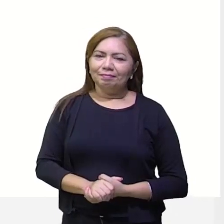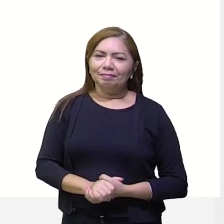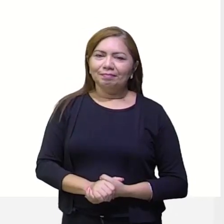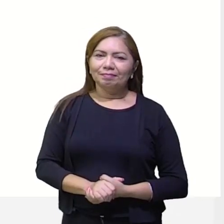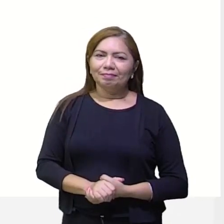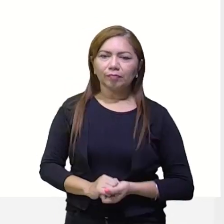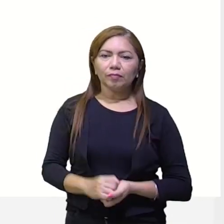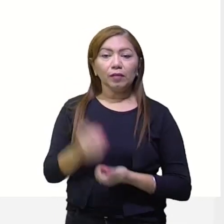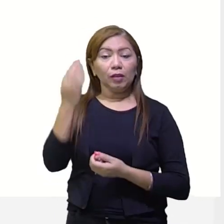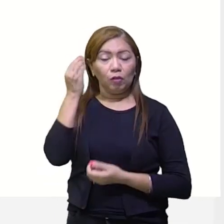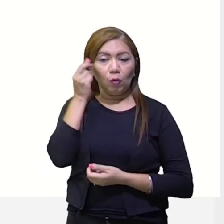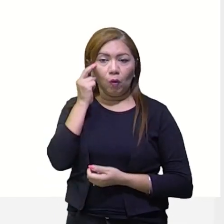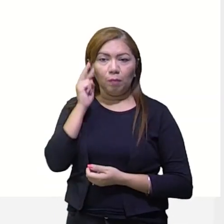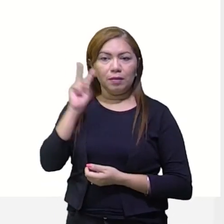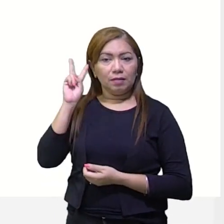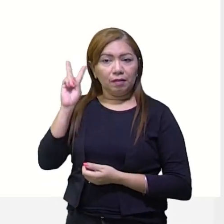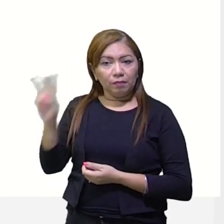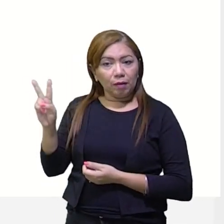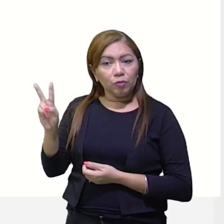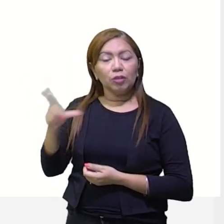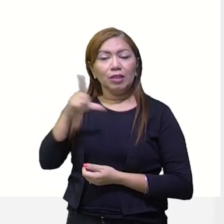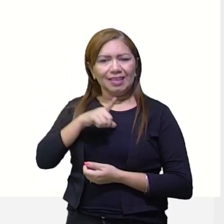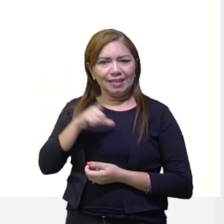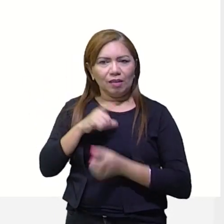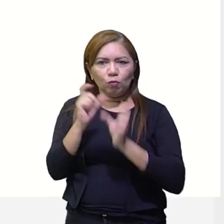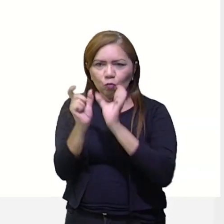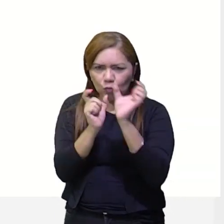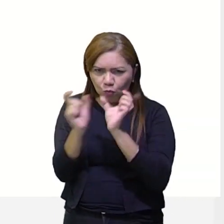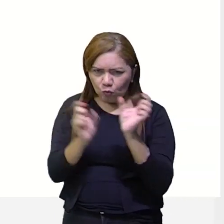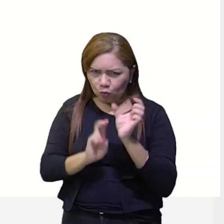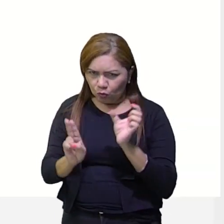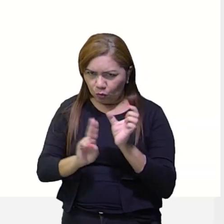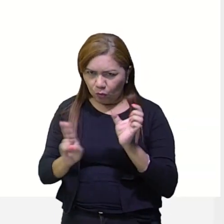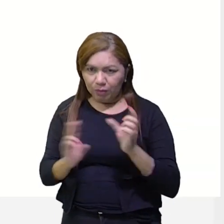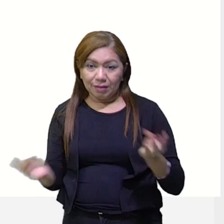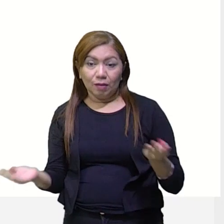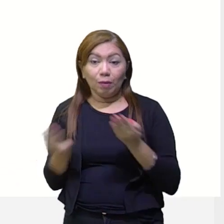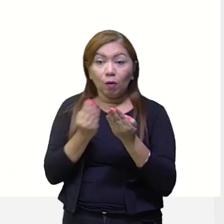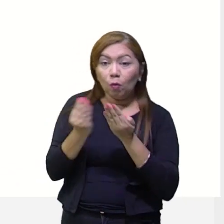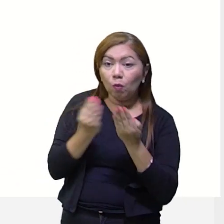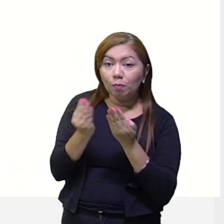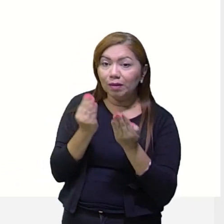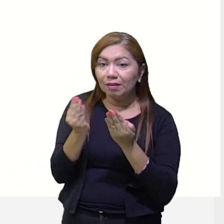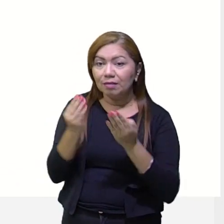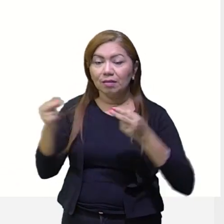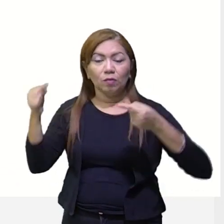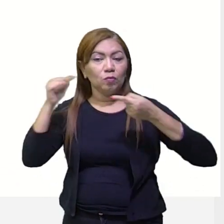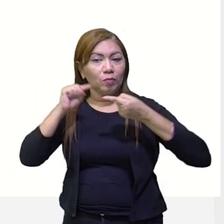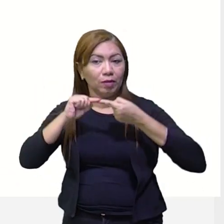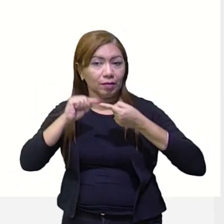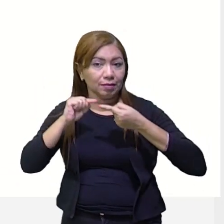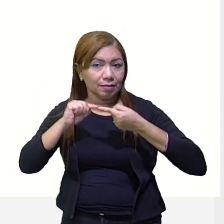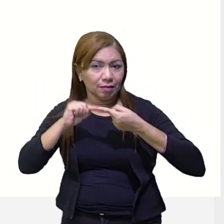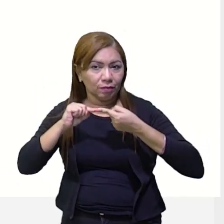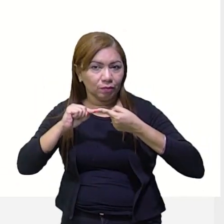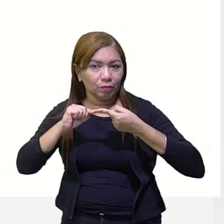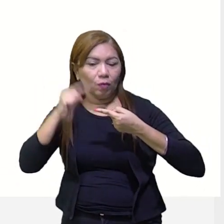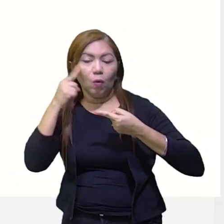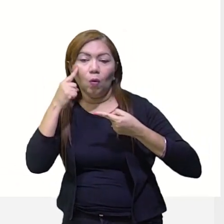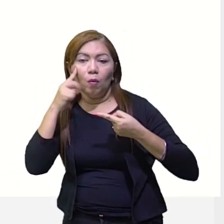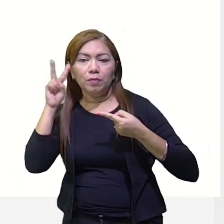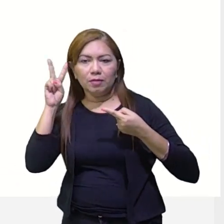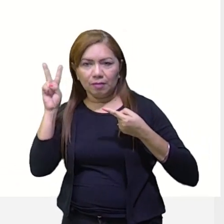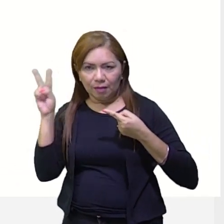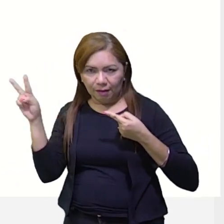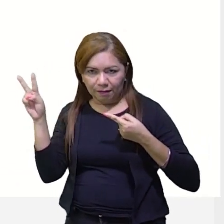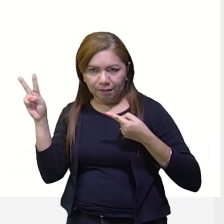Então, vimos que a relação divisor, quociente e resto funciona, não é verdade? Isso serve para qualquer problema.